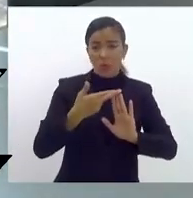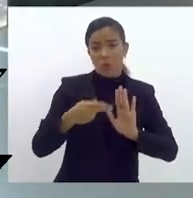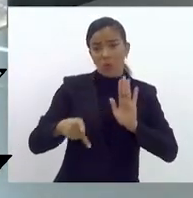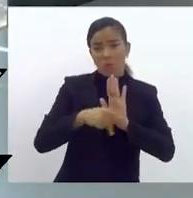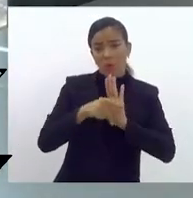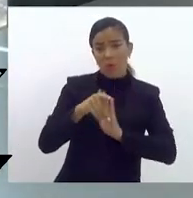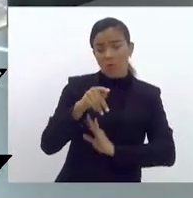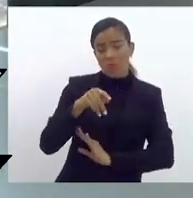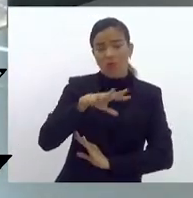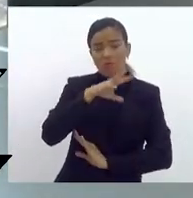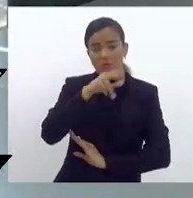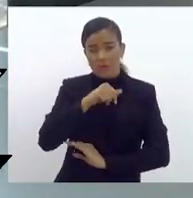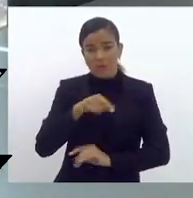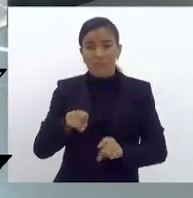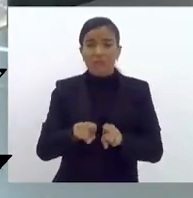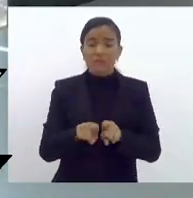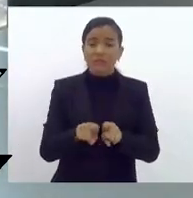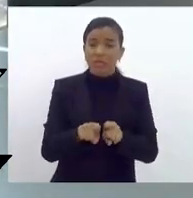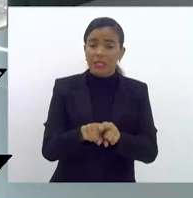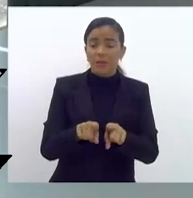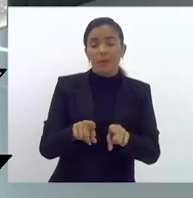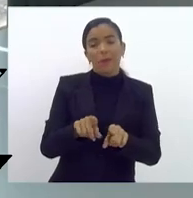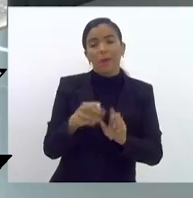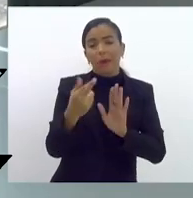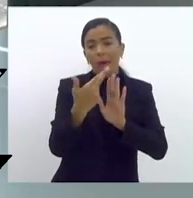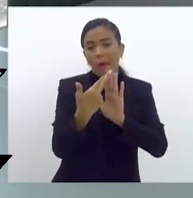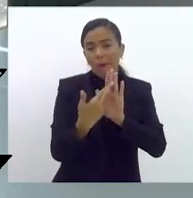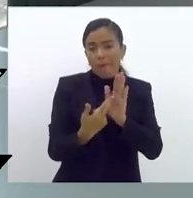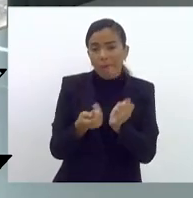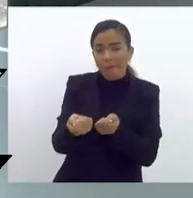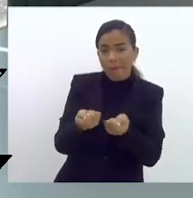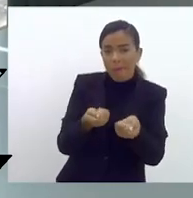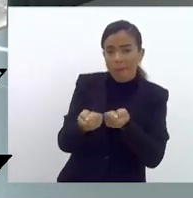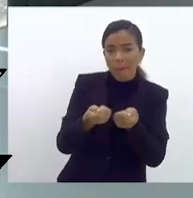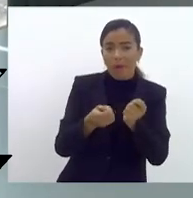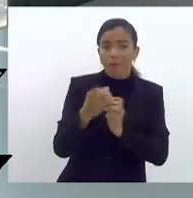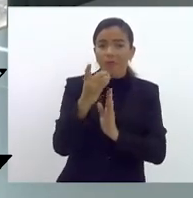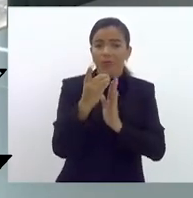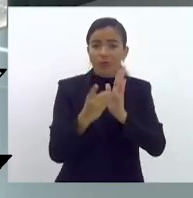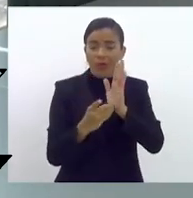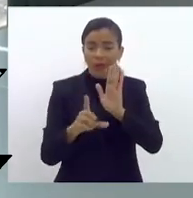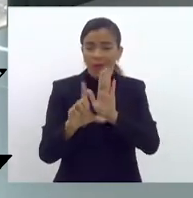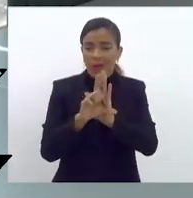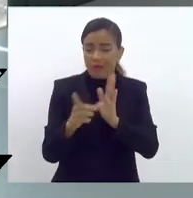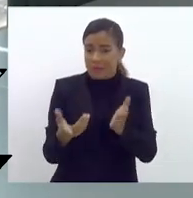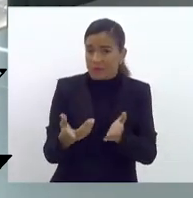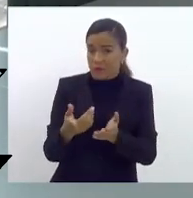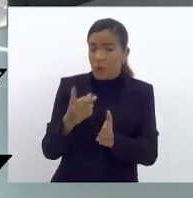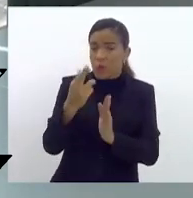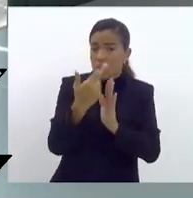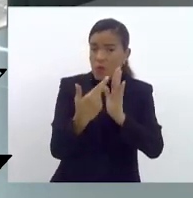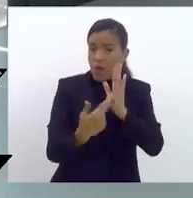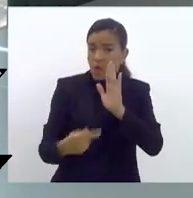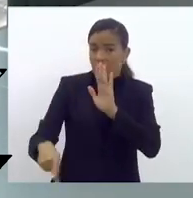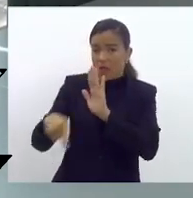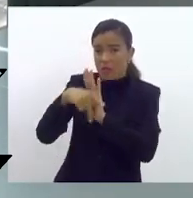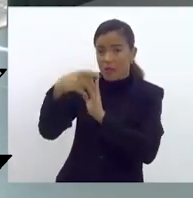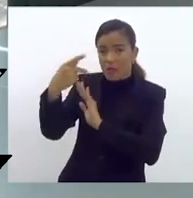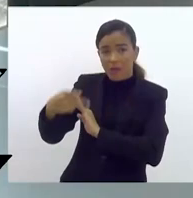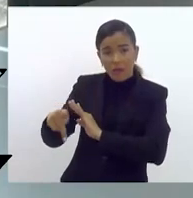a gente tem uma outra um outro regramento um decreto lei ou seja com regras próprias